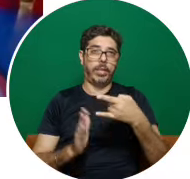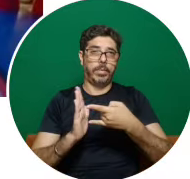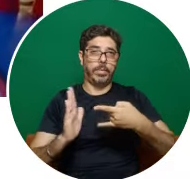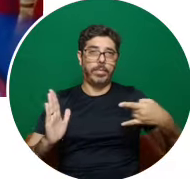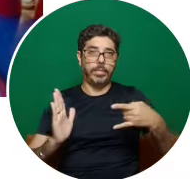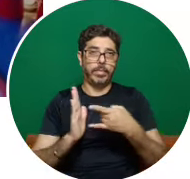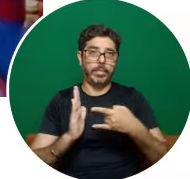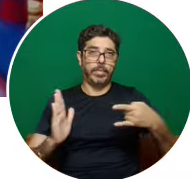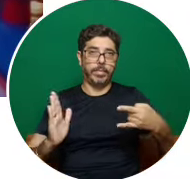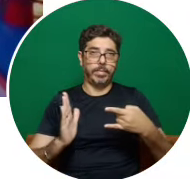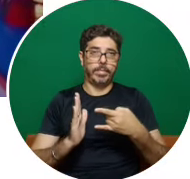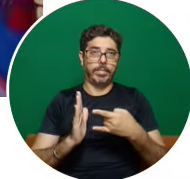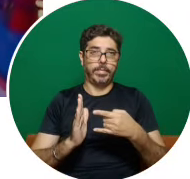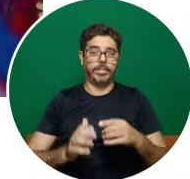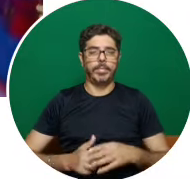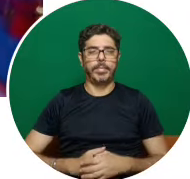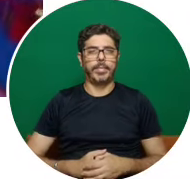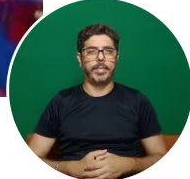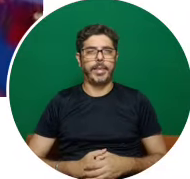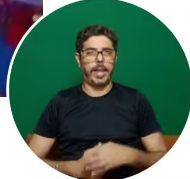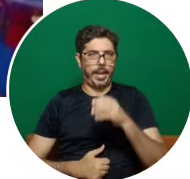eletromagnetismo.